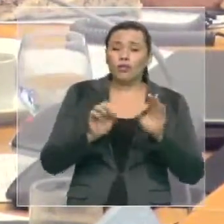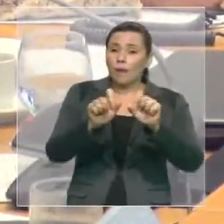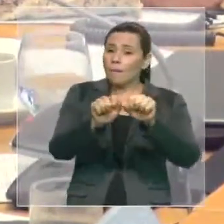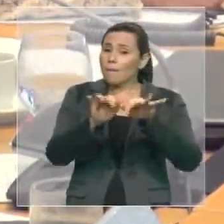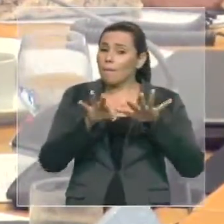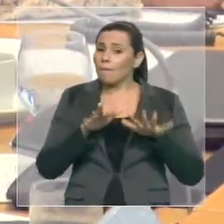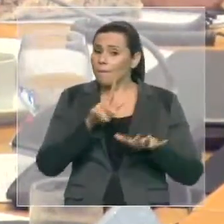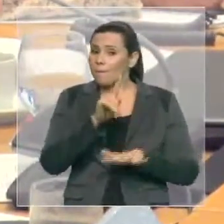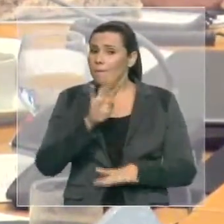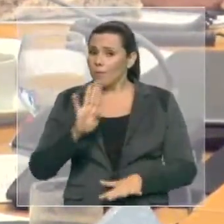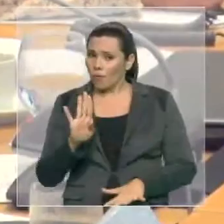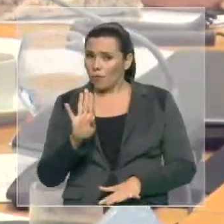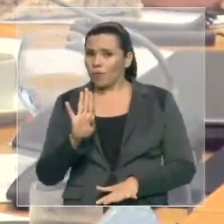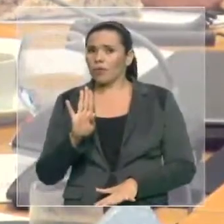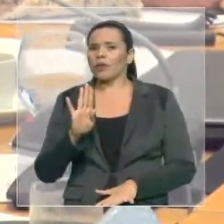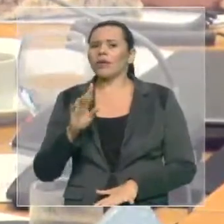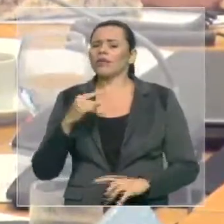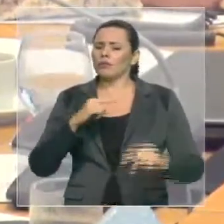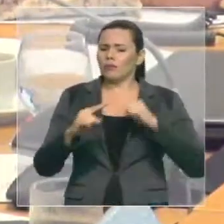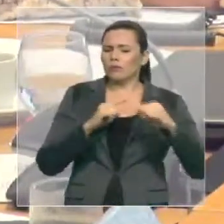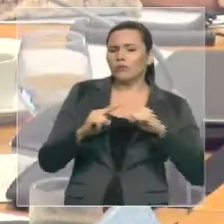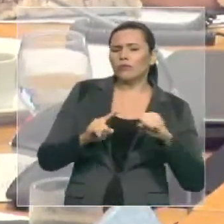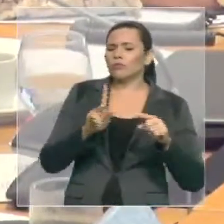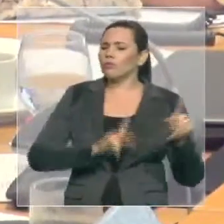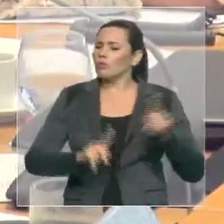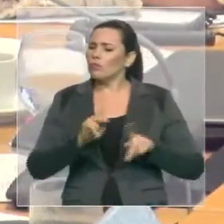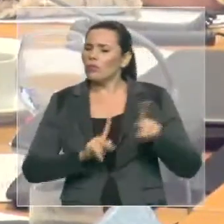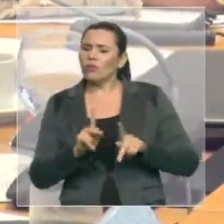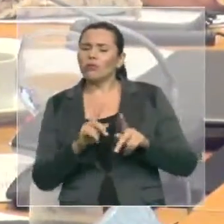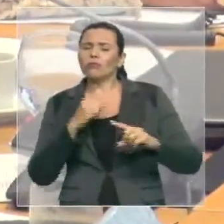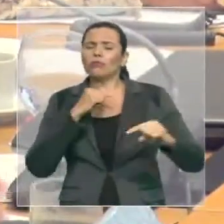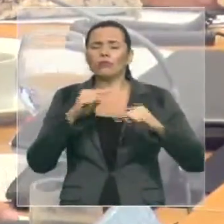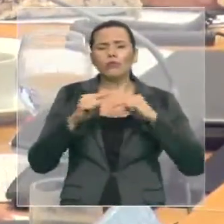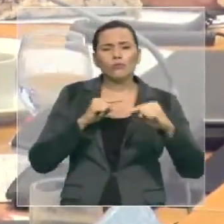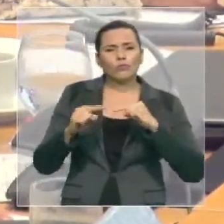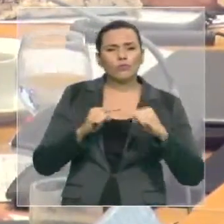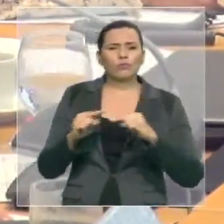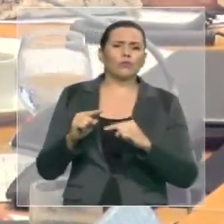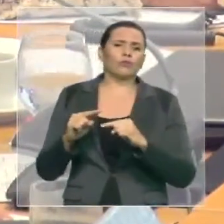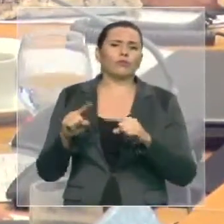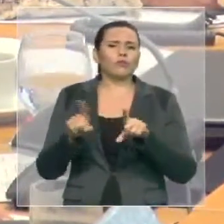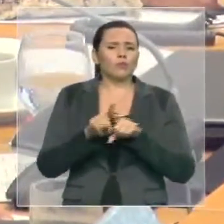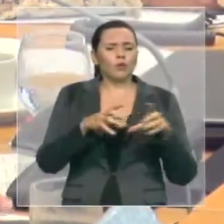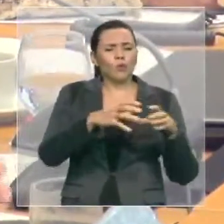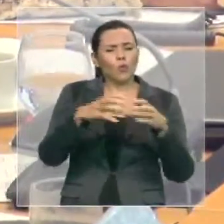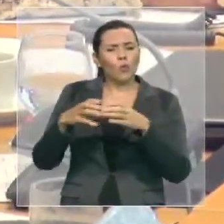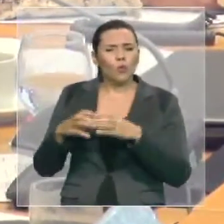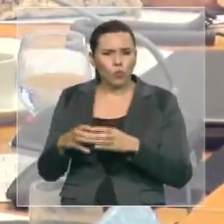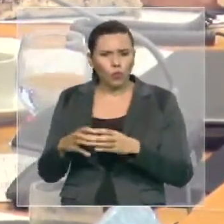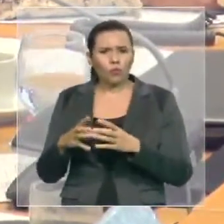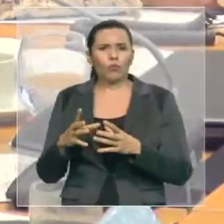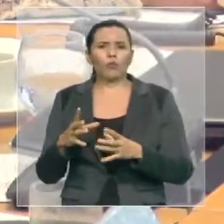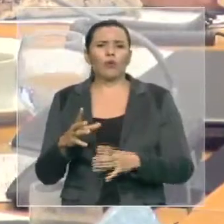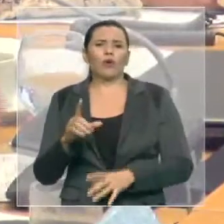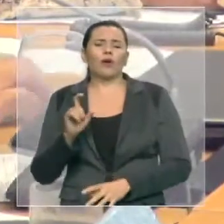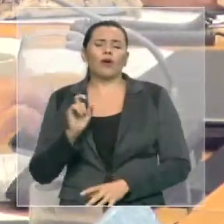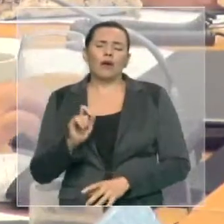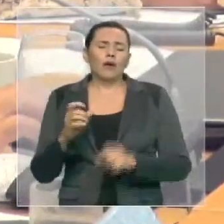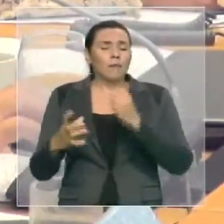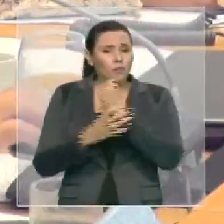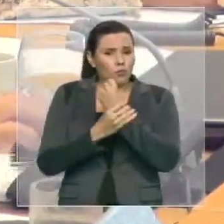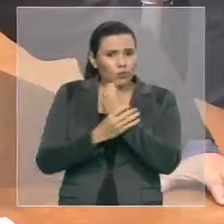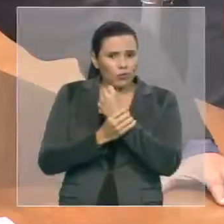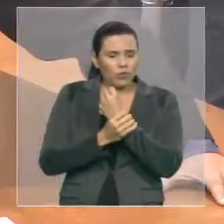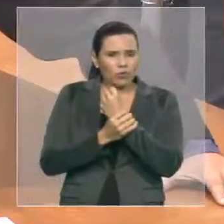segurança e o fortalecimento da segurança interna e a responsabilidade de cada instituição bancária. Era isso. Muito